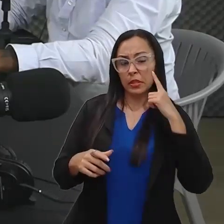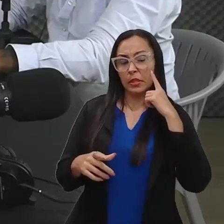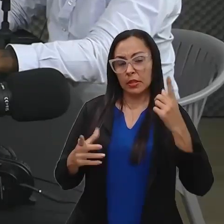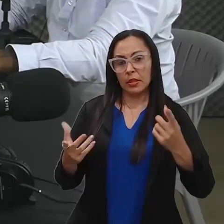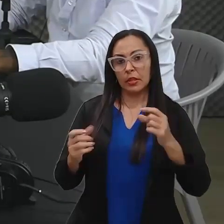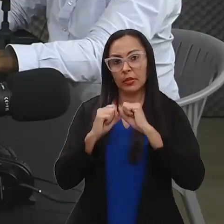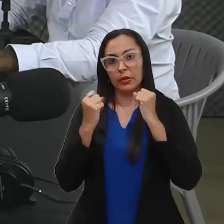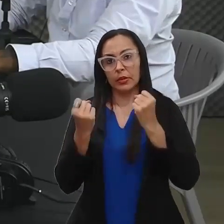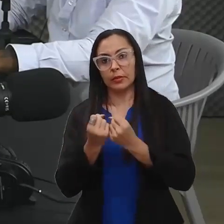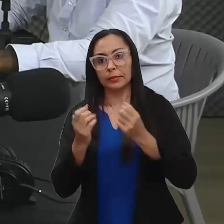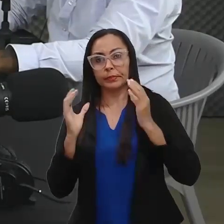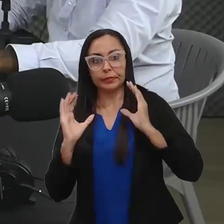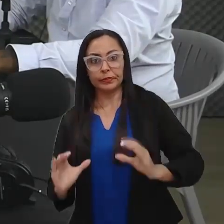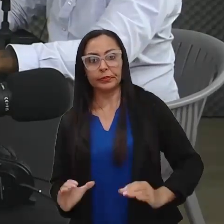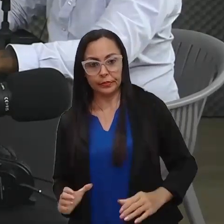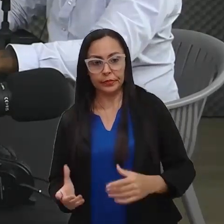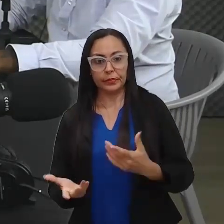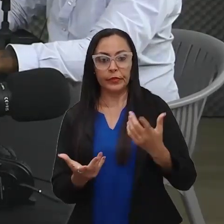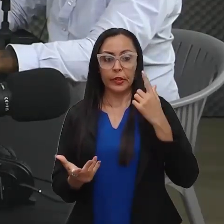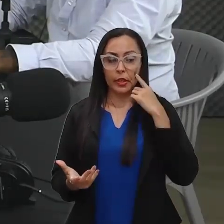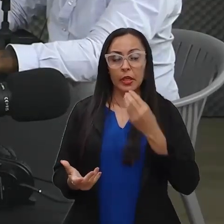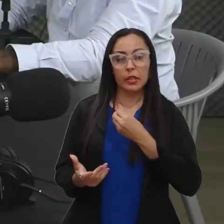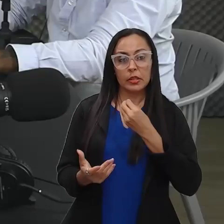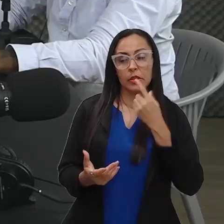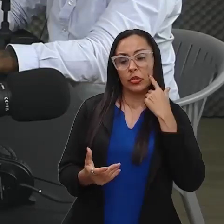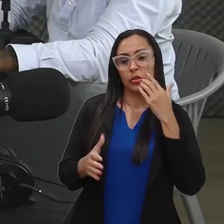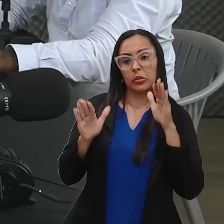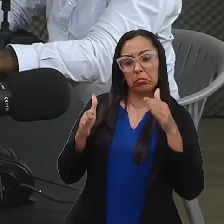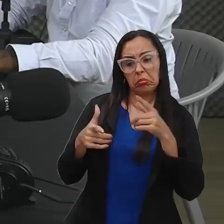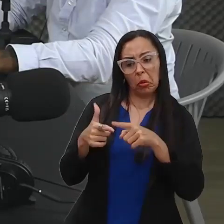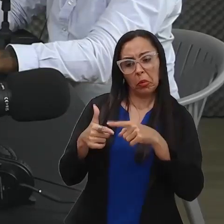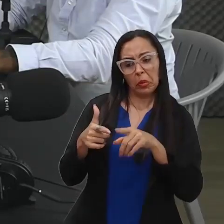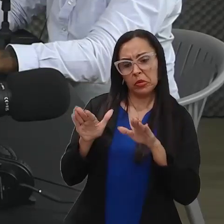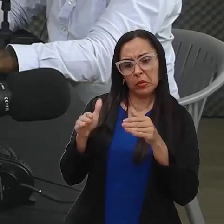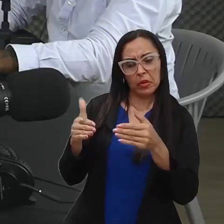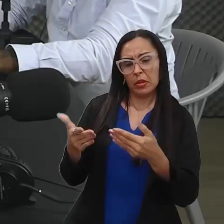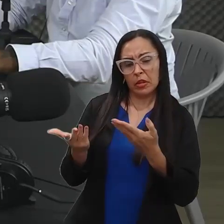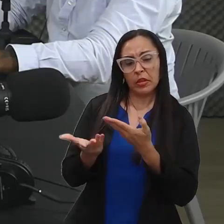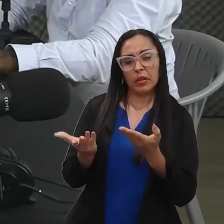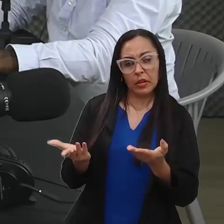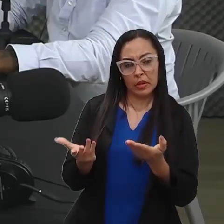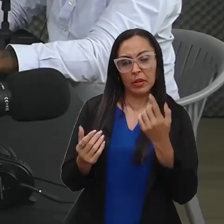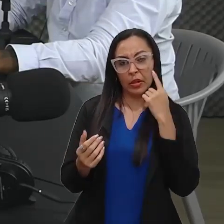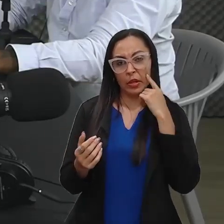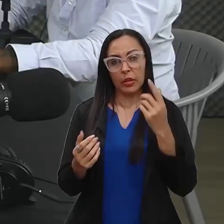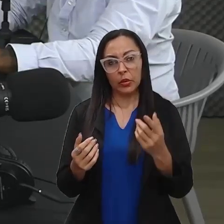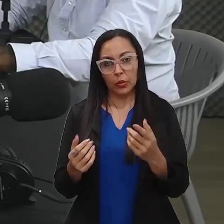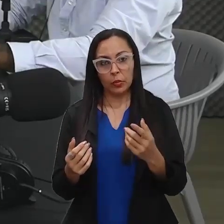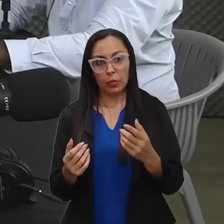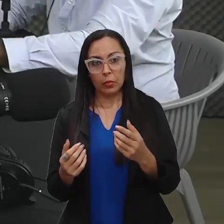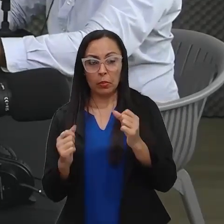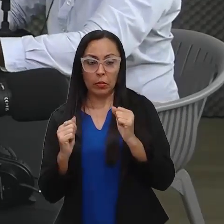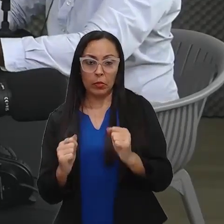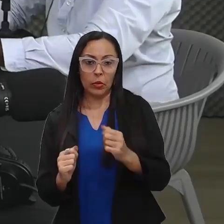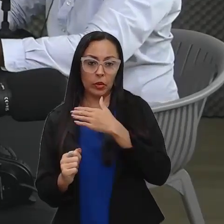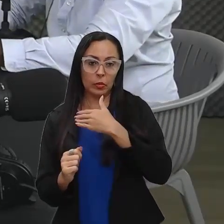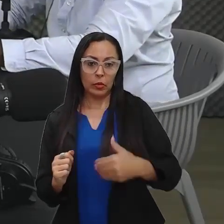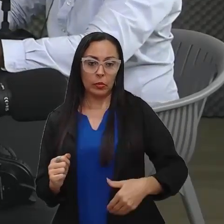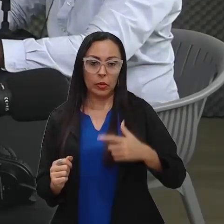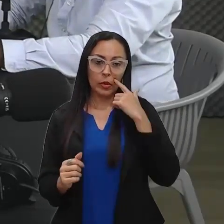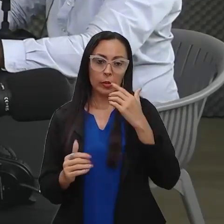para saber que existe aquela demanda específica, né? E ele, né, o poder público, ele vai ter que, a partir